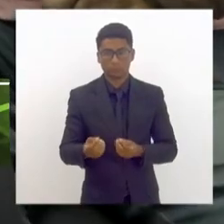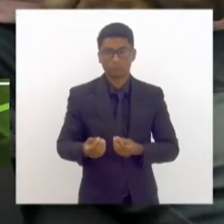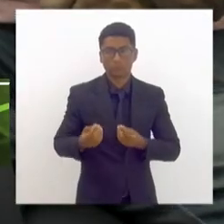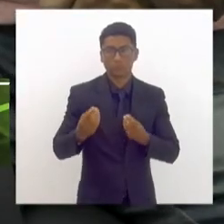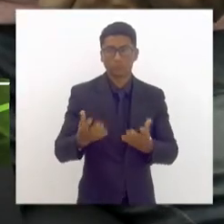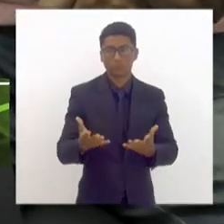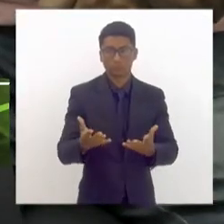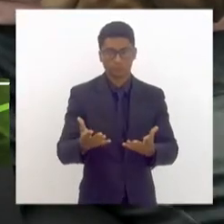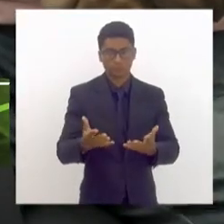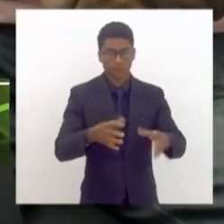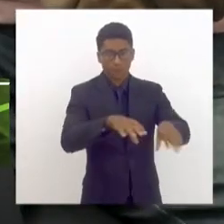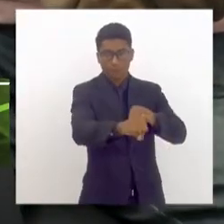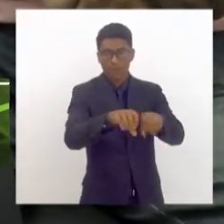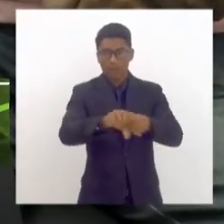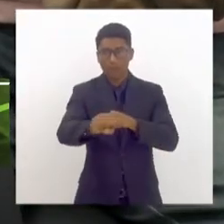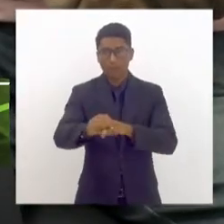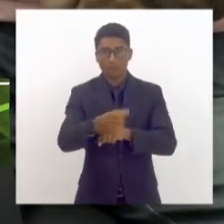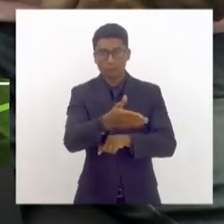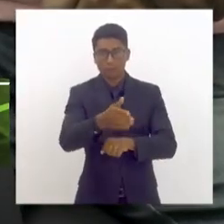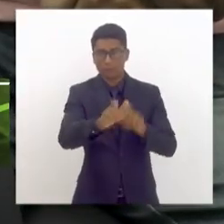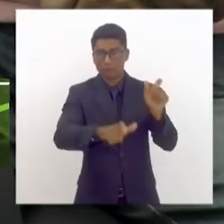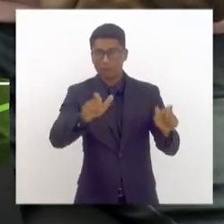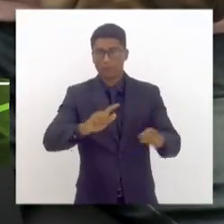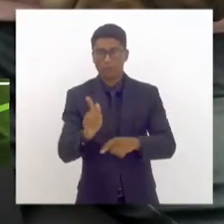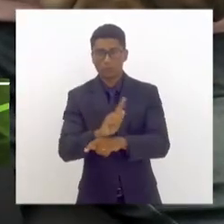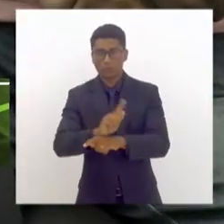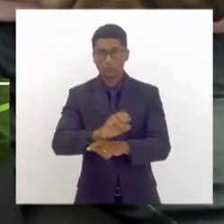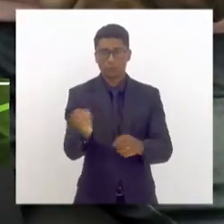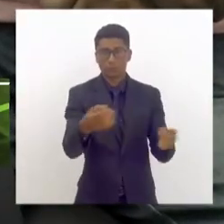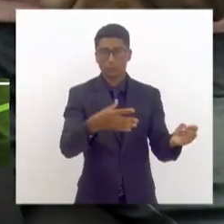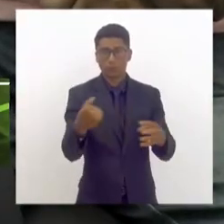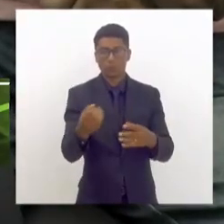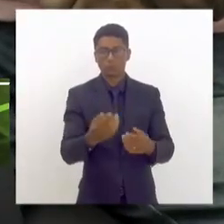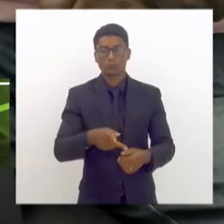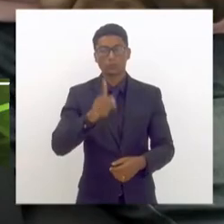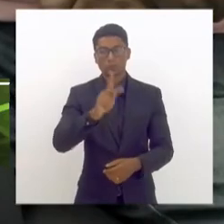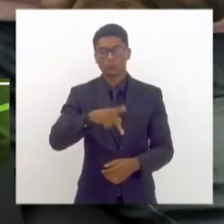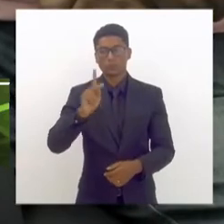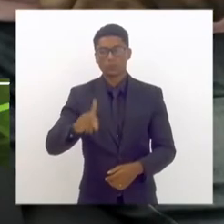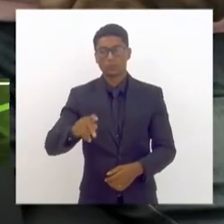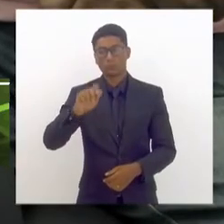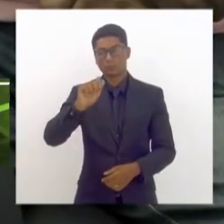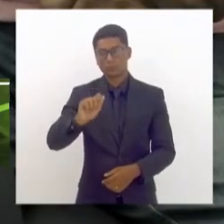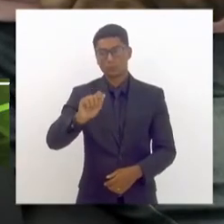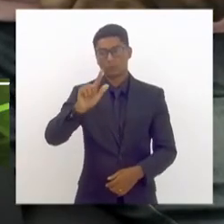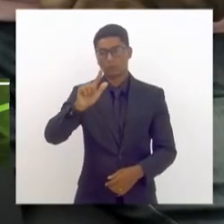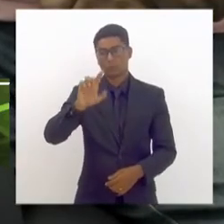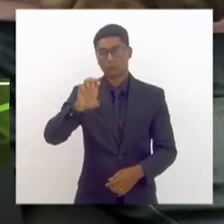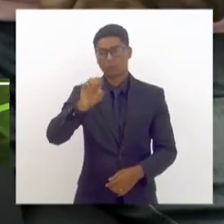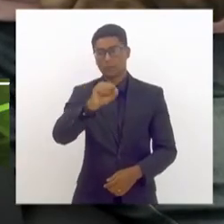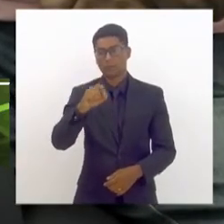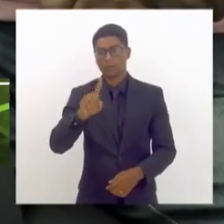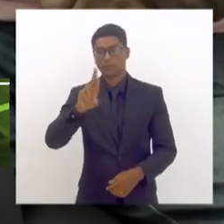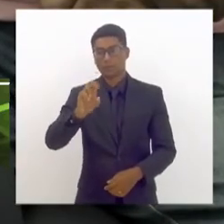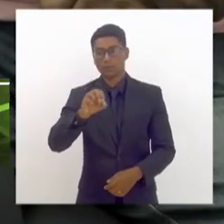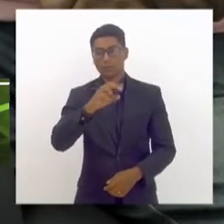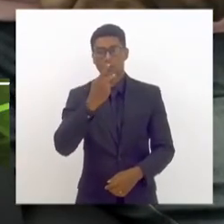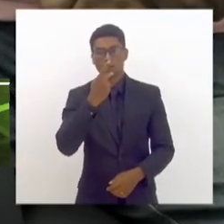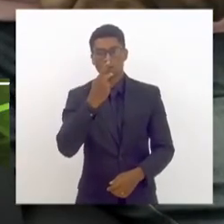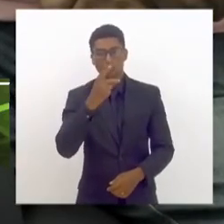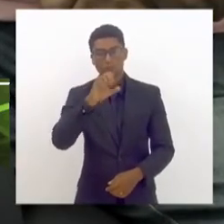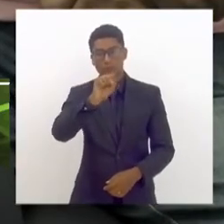gestores, recai nesse problema que o professor Alessandro estava falando, da transparência com relação ao